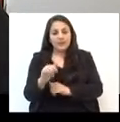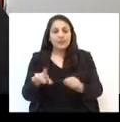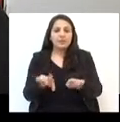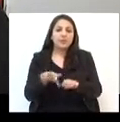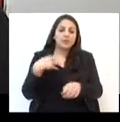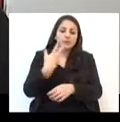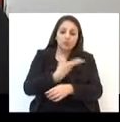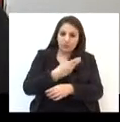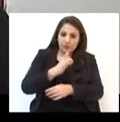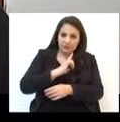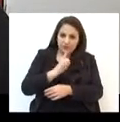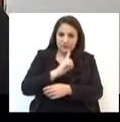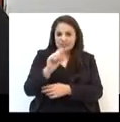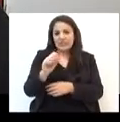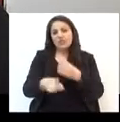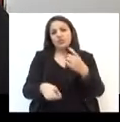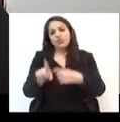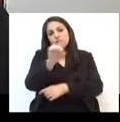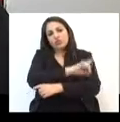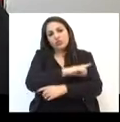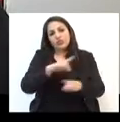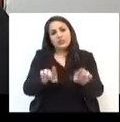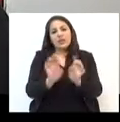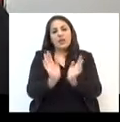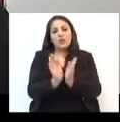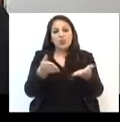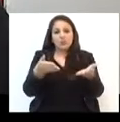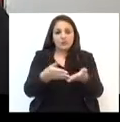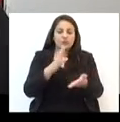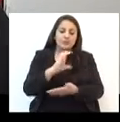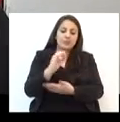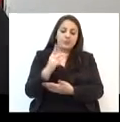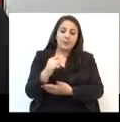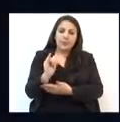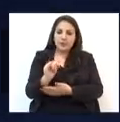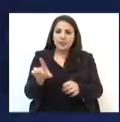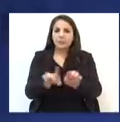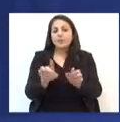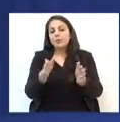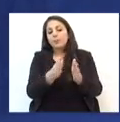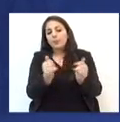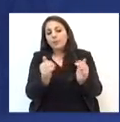chegue até a comissão, até a nossa comissão, a CPI, né, o que foi solicitado.